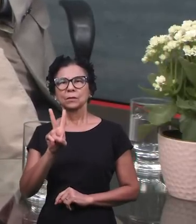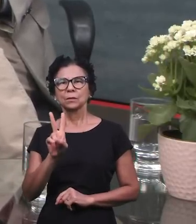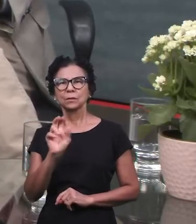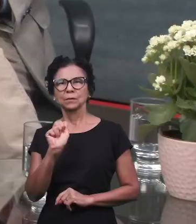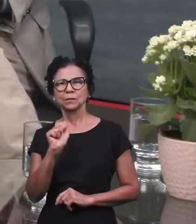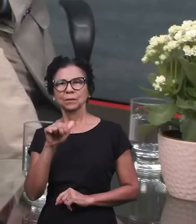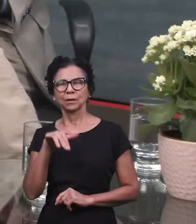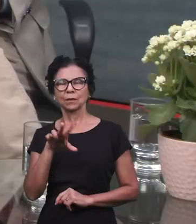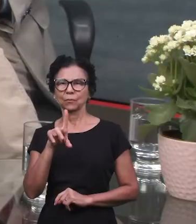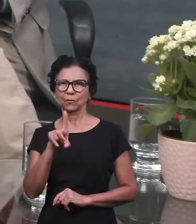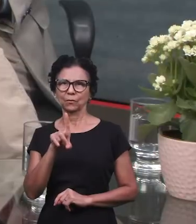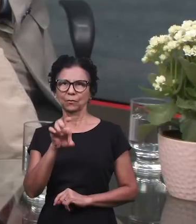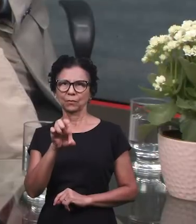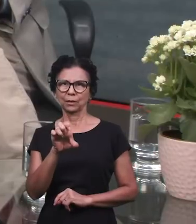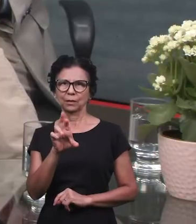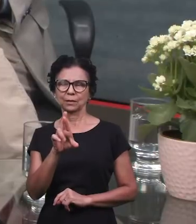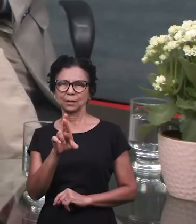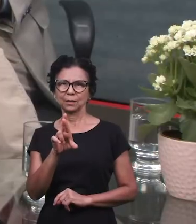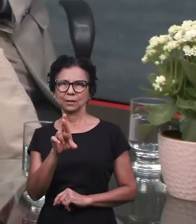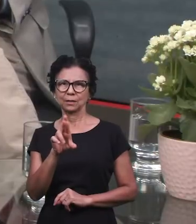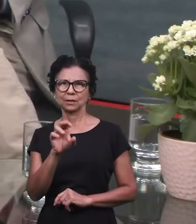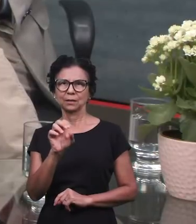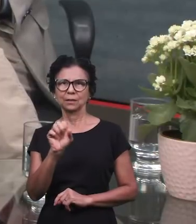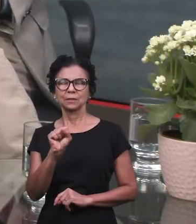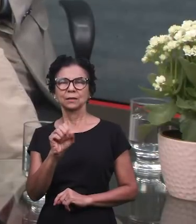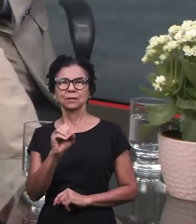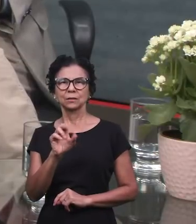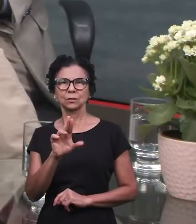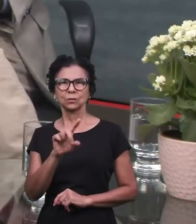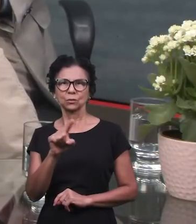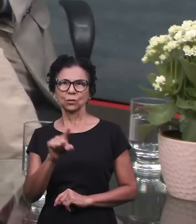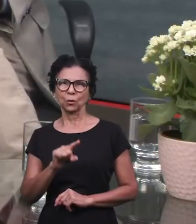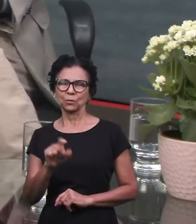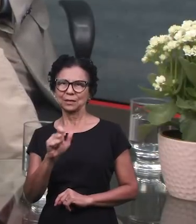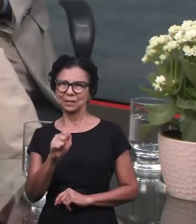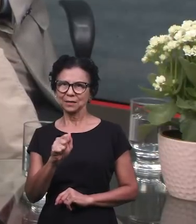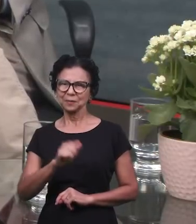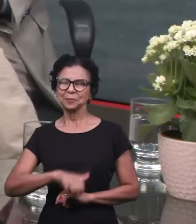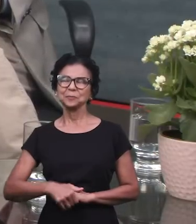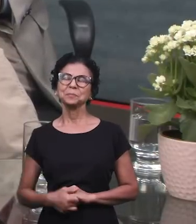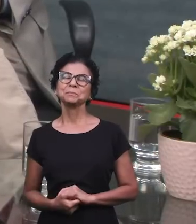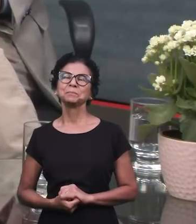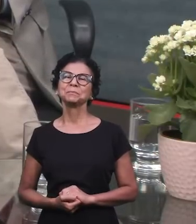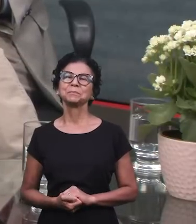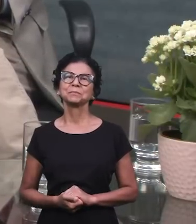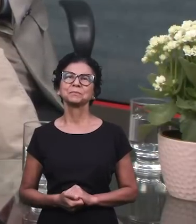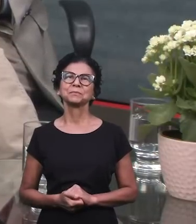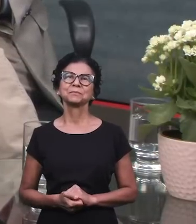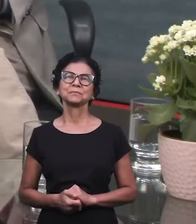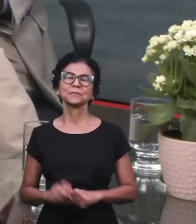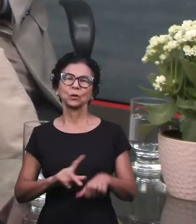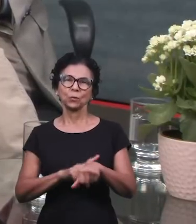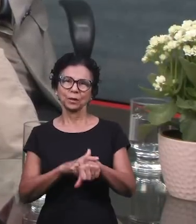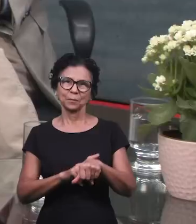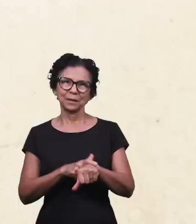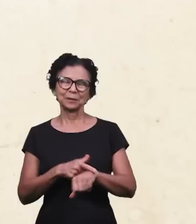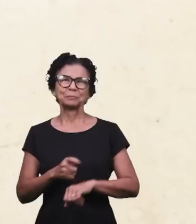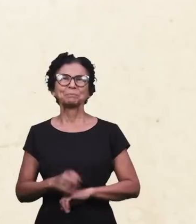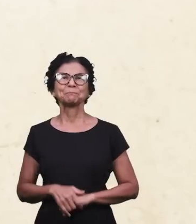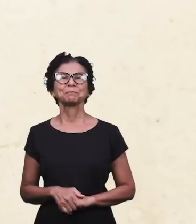é da igreja São Gabriel, né, do bairro São Gabriel, em Guarapari, e vai trazer uma mensagem para nós. Fala, pastor!